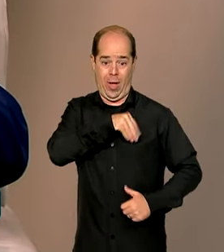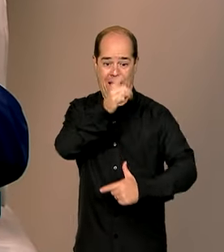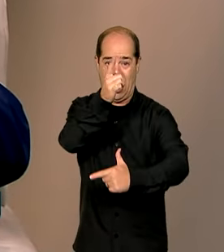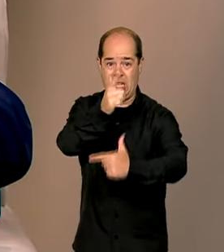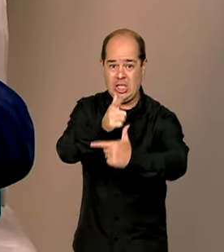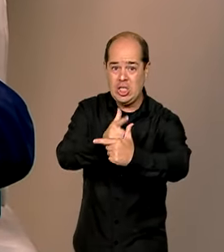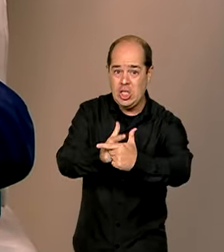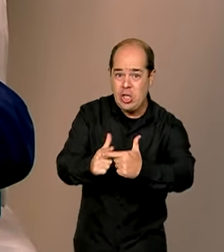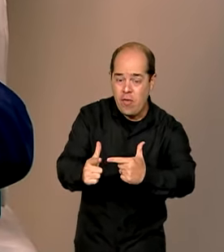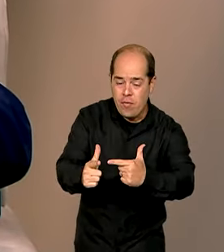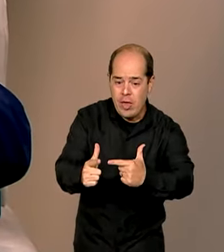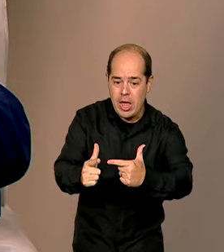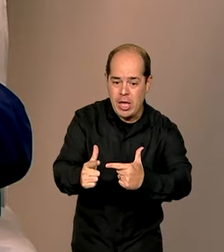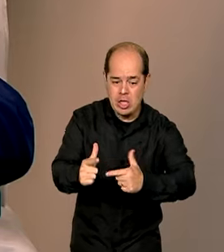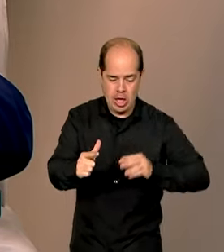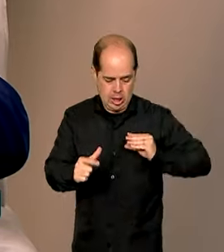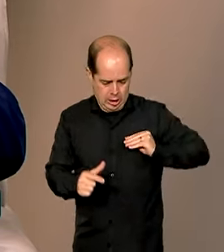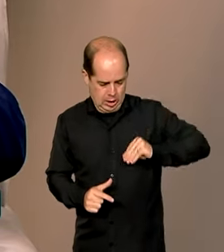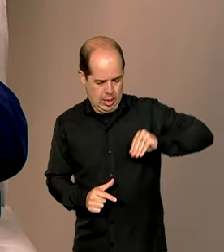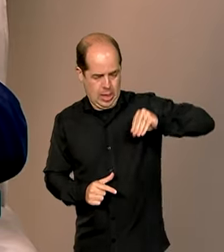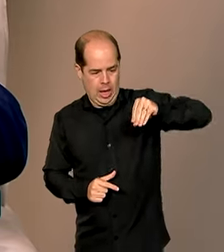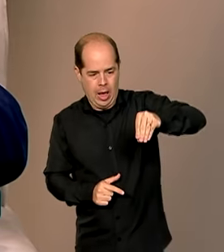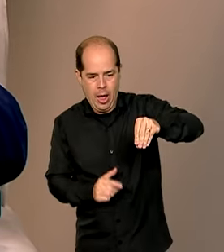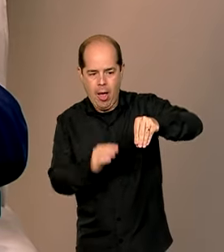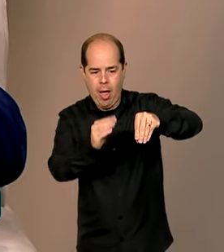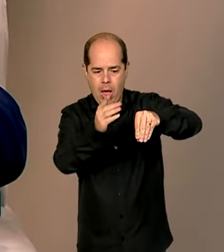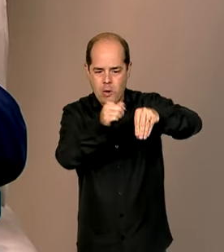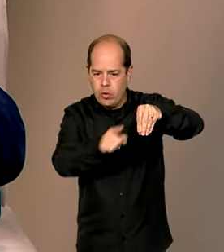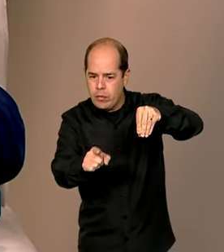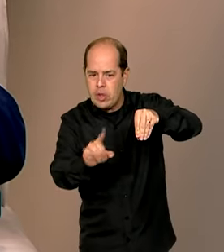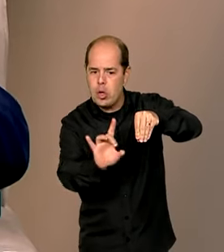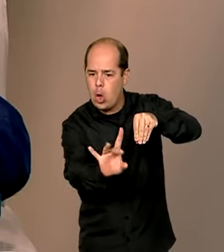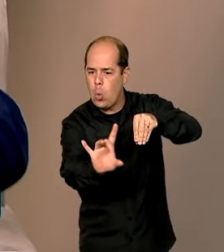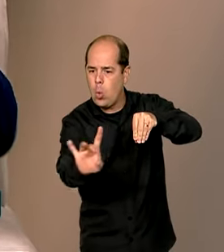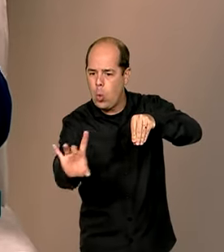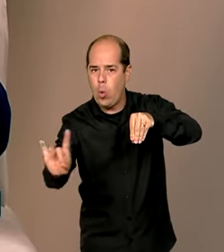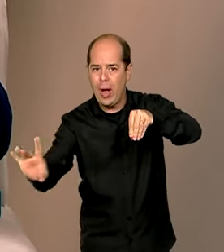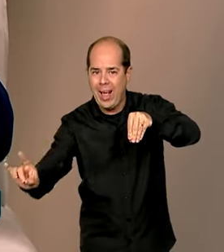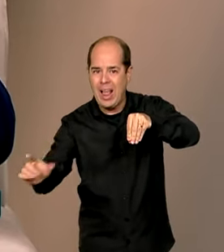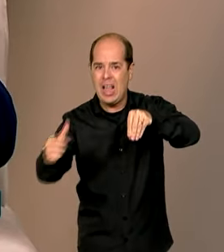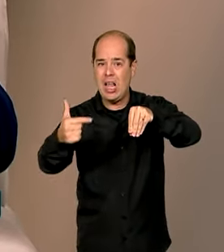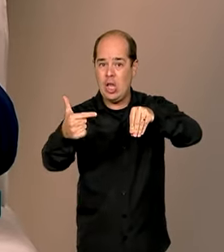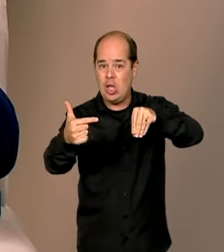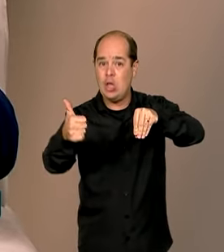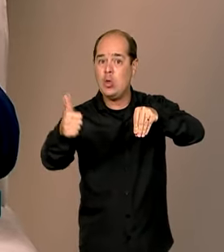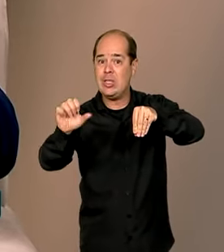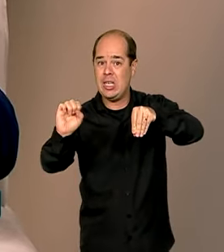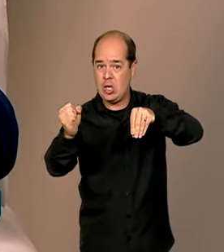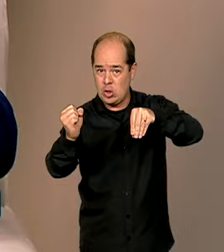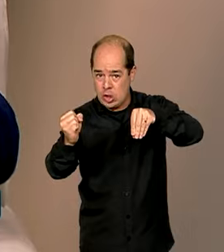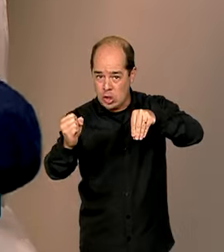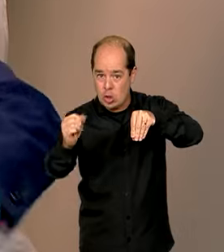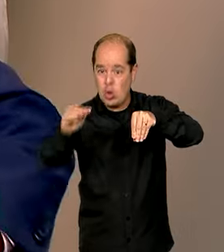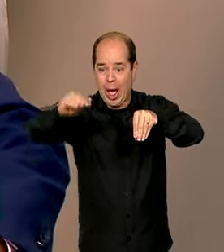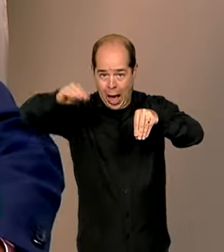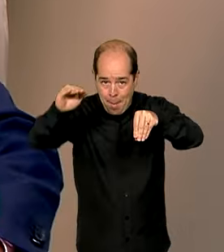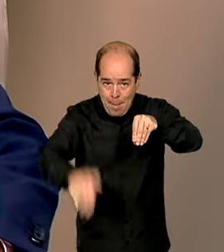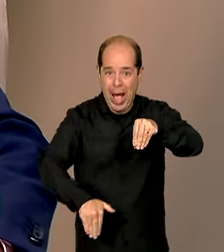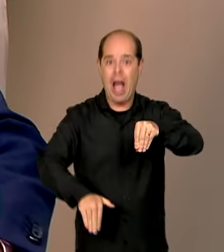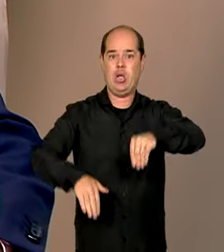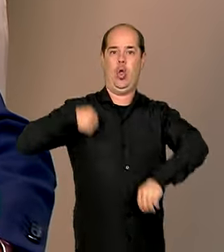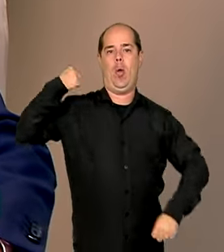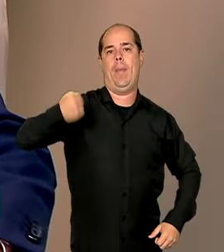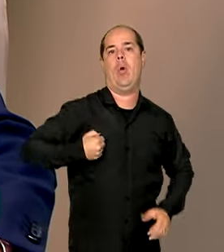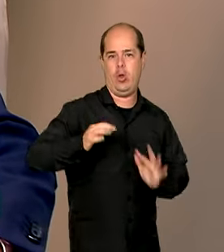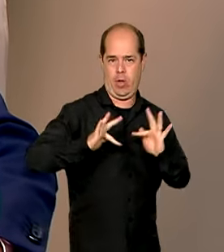família, ela tem que estar abaixo de 218 para poder entrar no Bolsa Família. Certo. Mas só